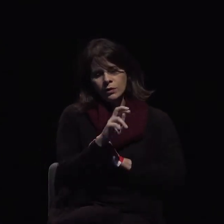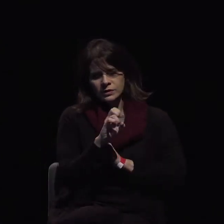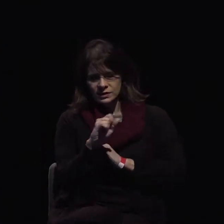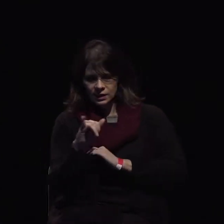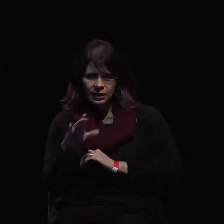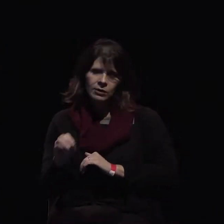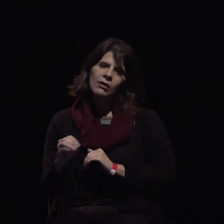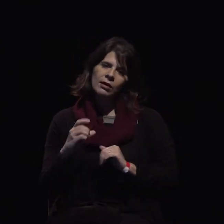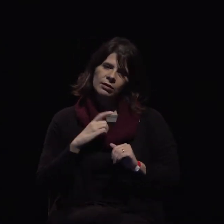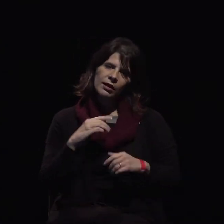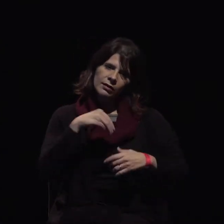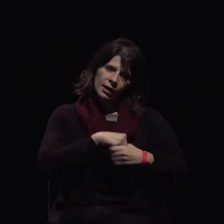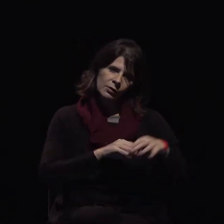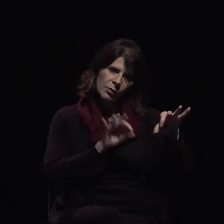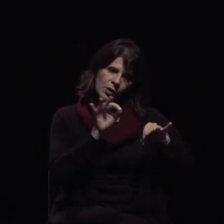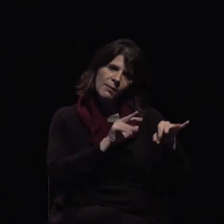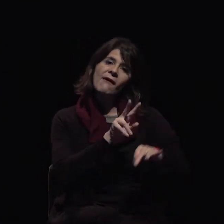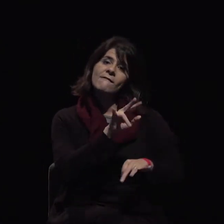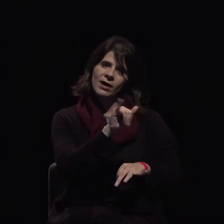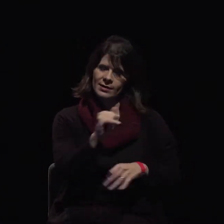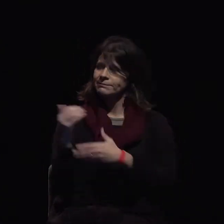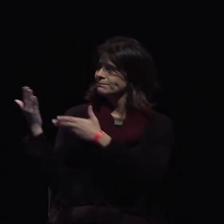Vai. Isabela.